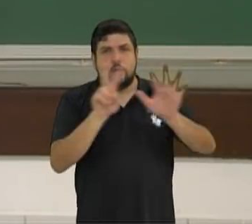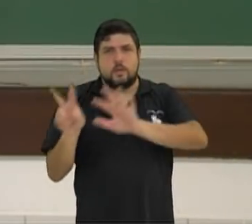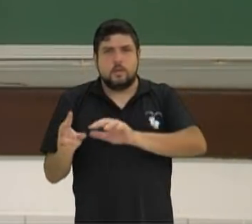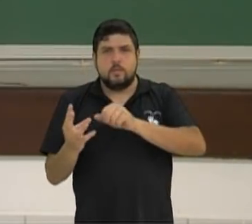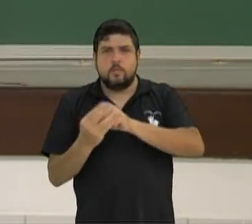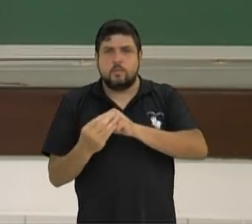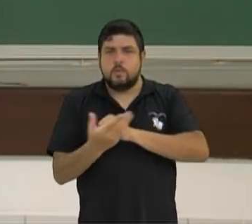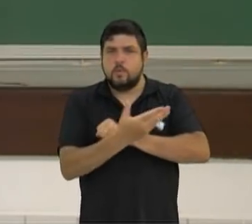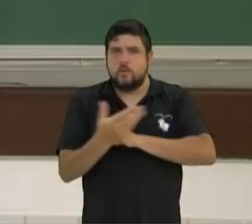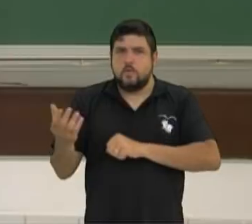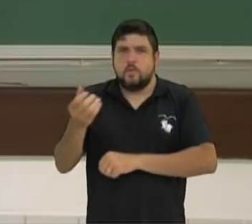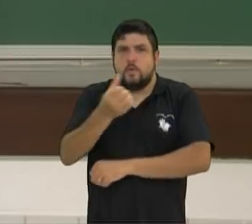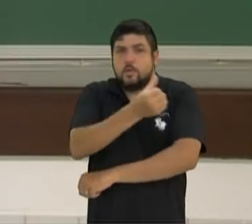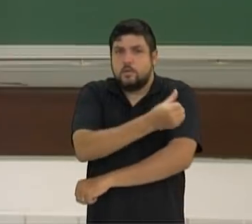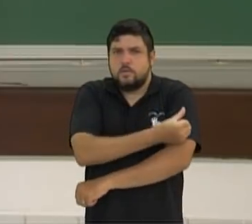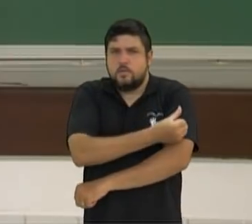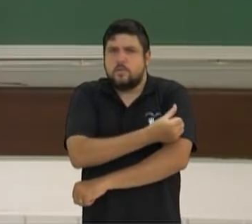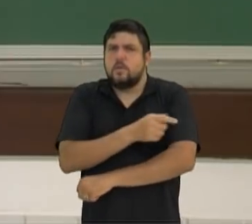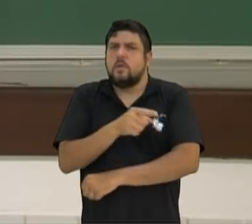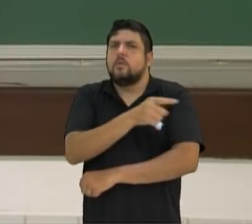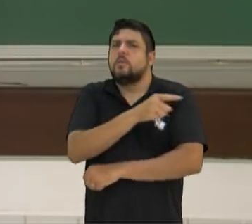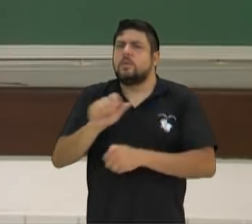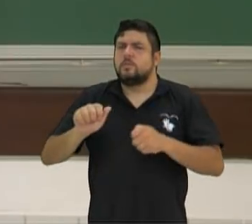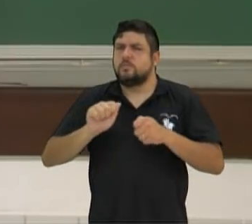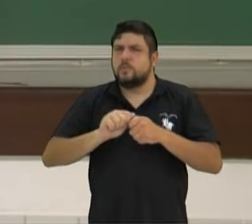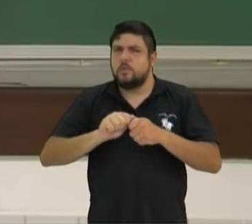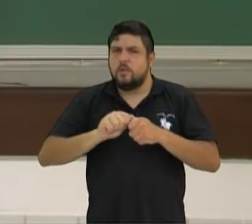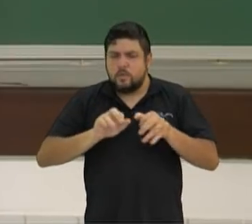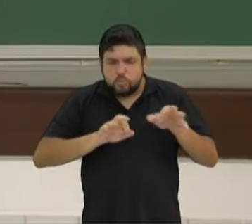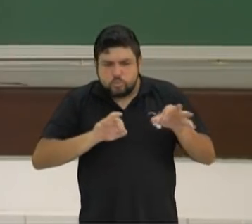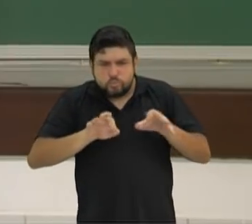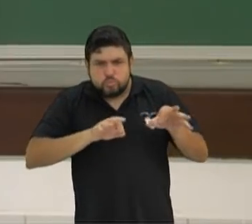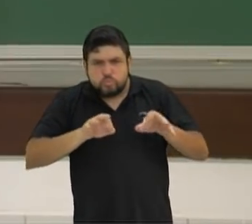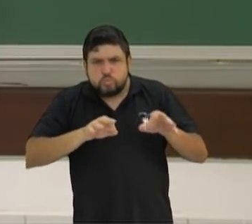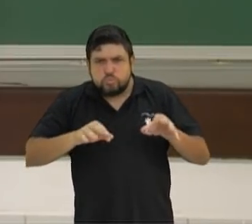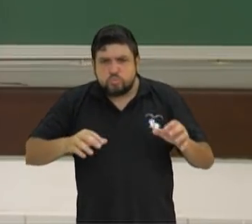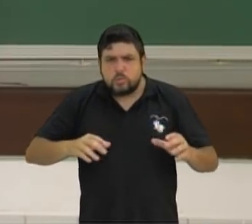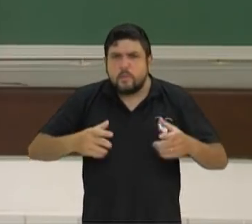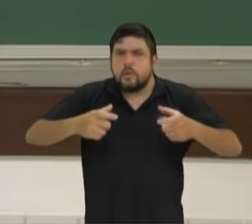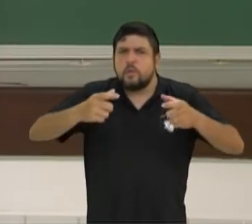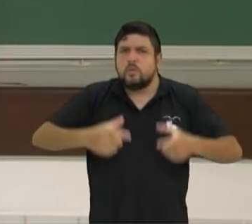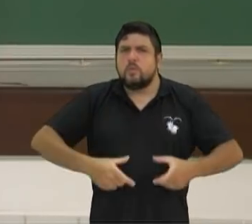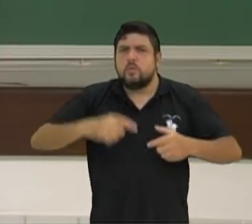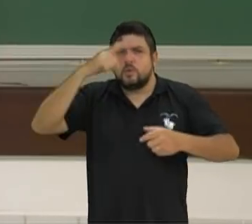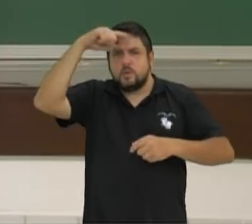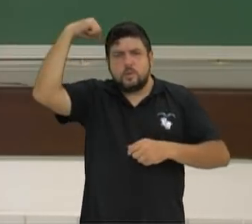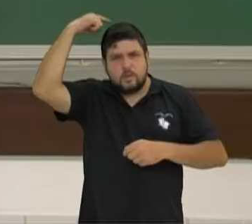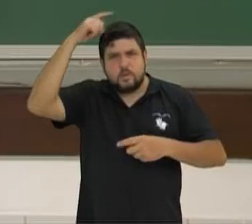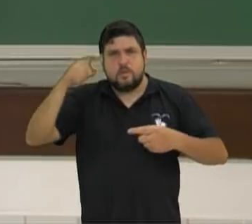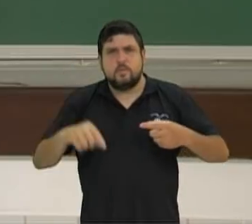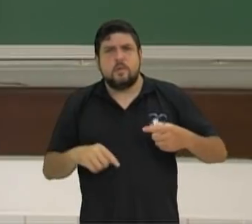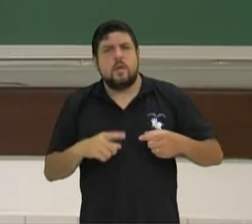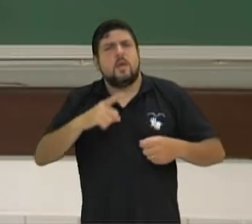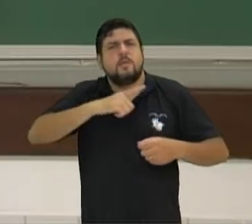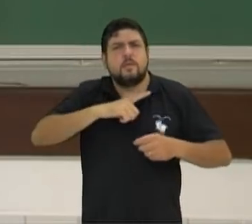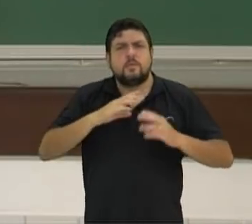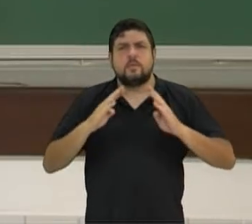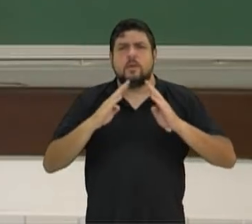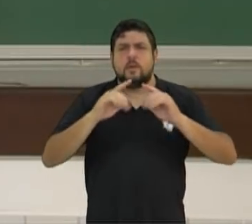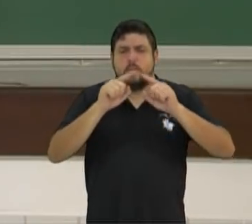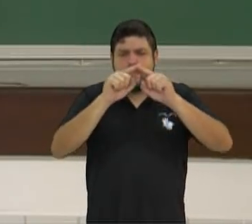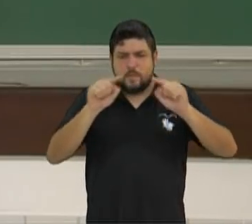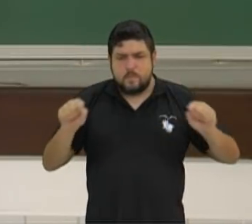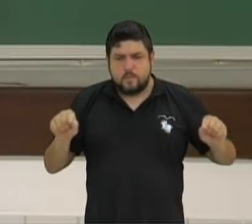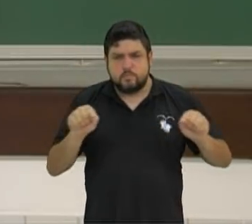sextos anos fizeram maravilhosas maquetes de lugares sagrados. Veio pirâmide asteca, igrejas